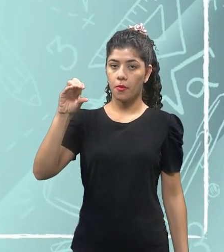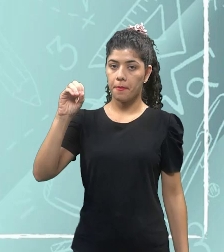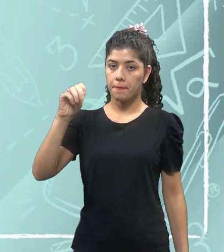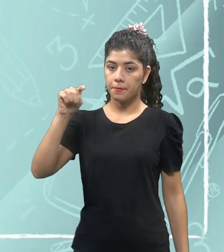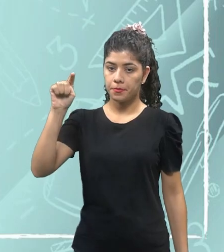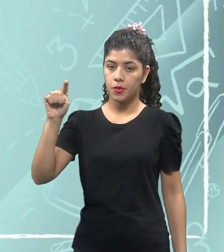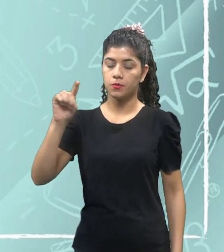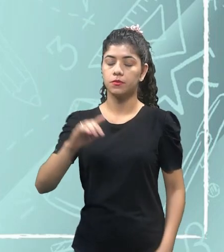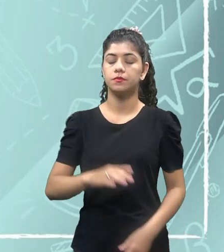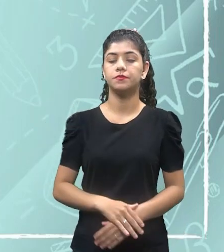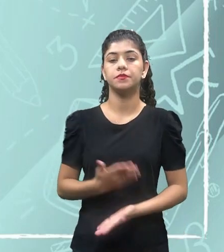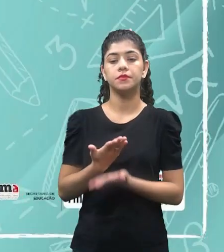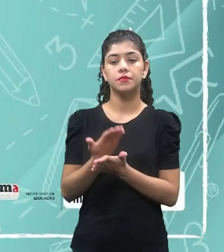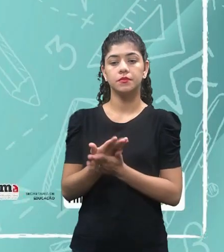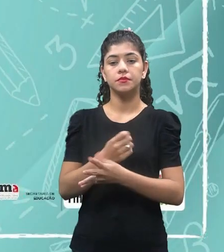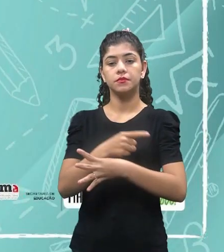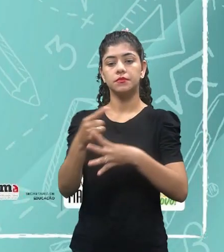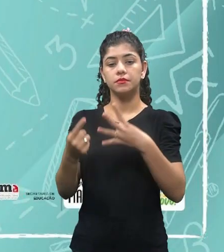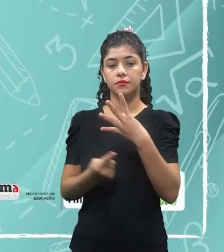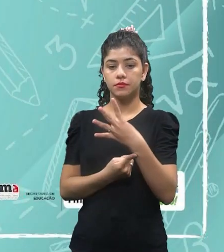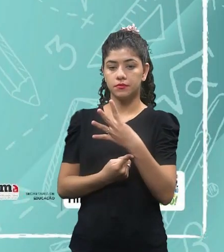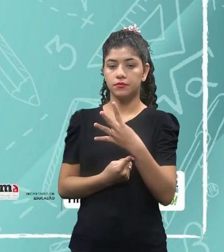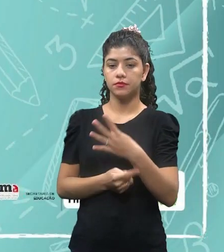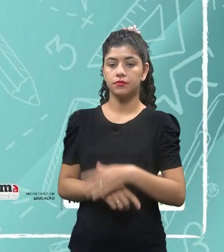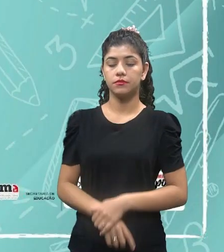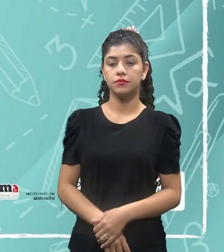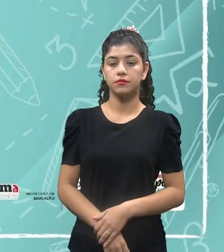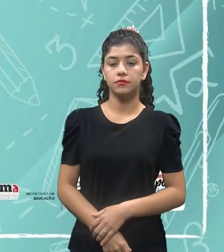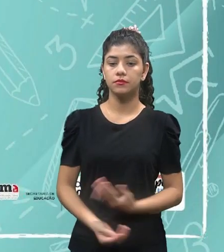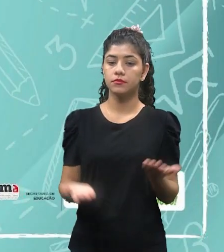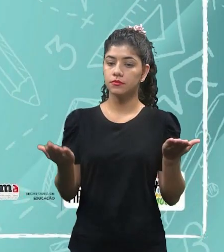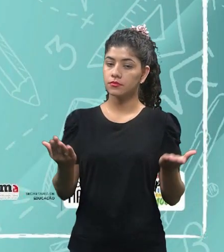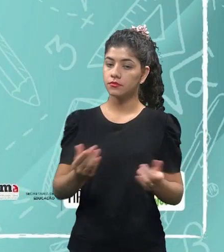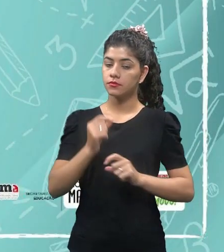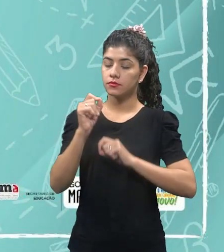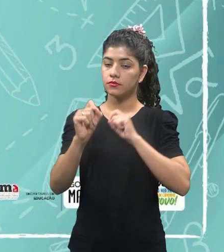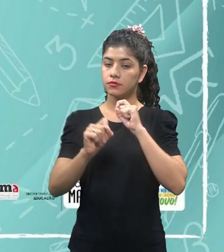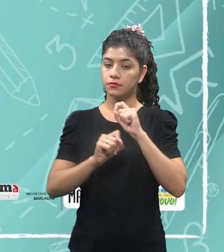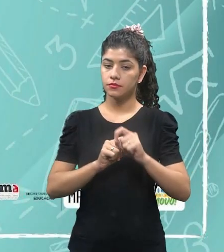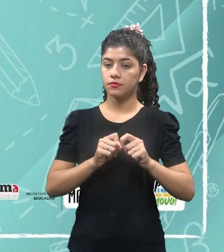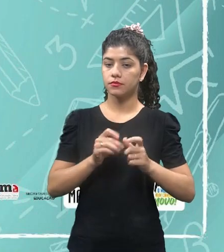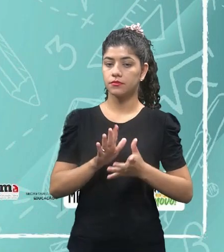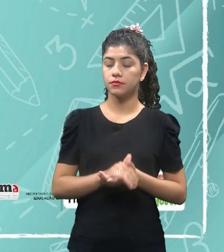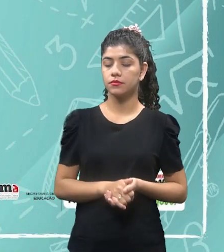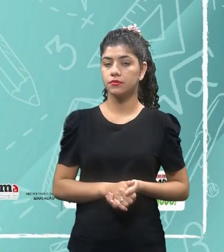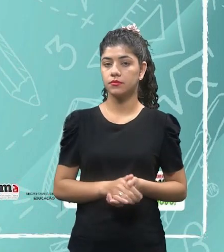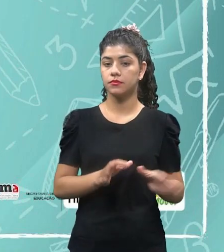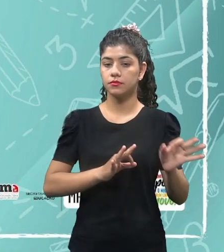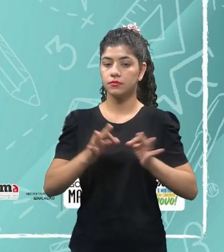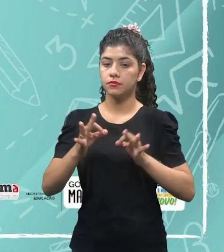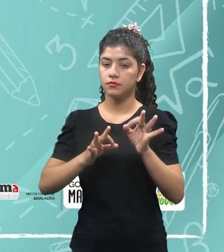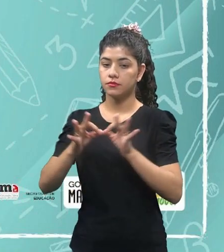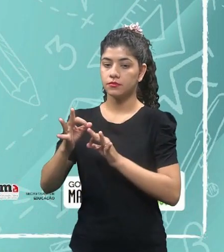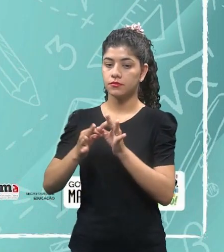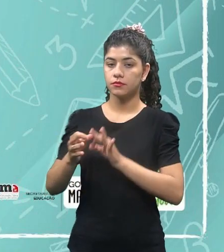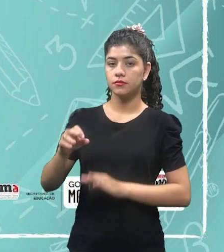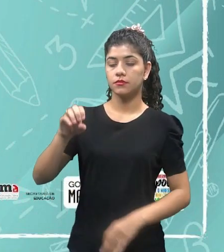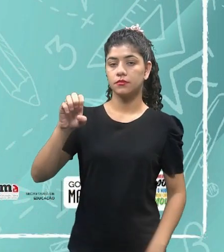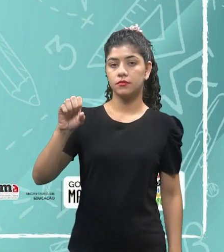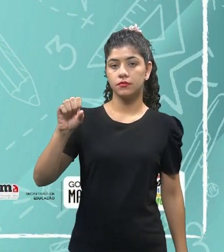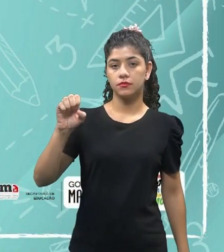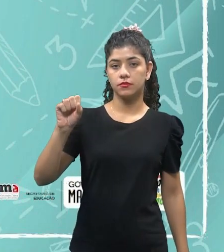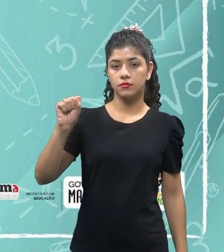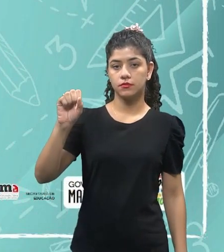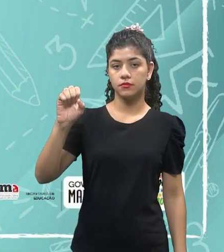falei, nós vamos ver os componentes de programação, lógica de programação, sensores